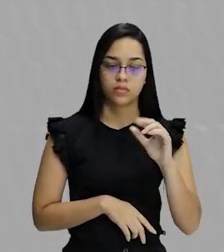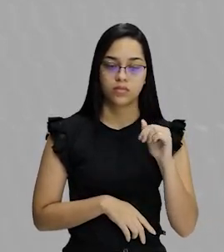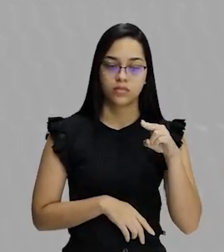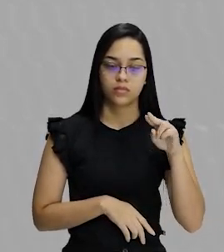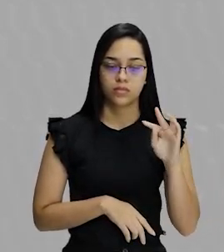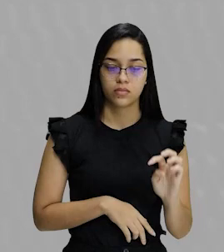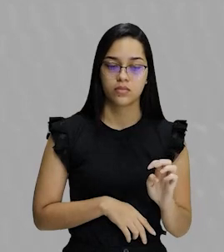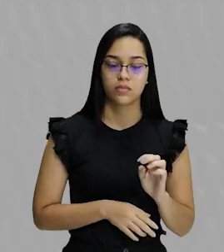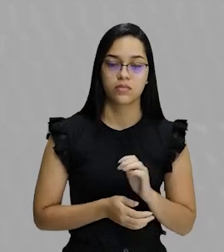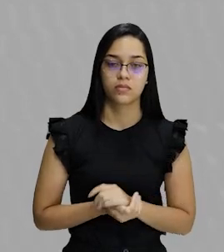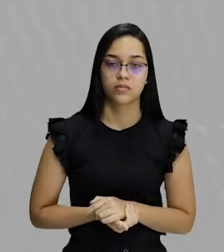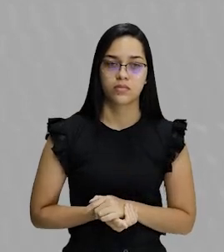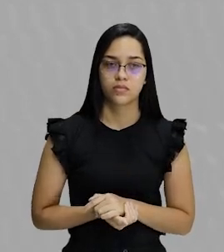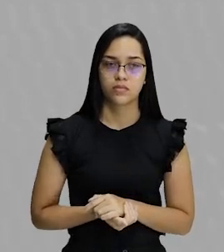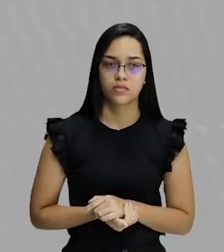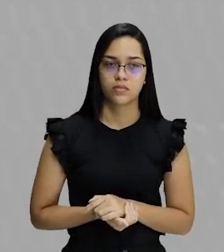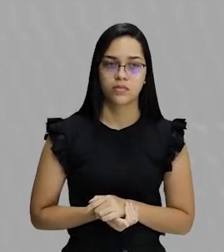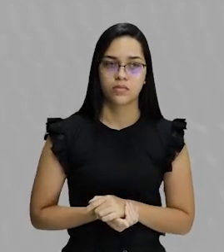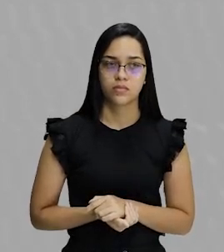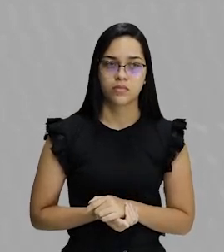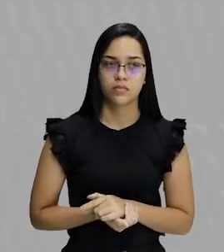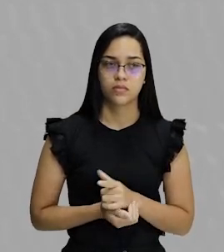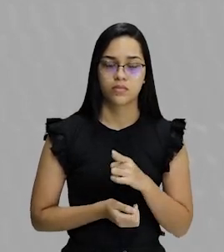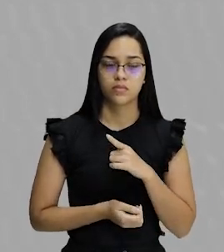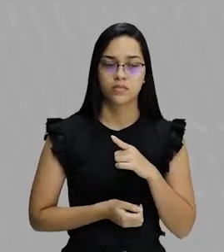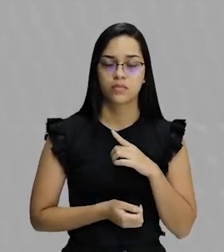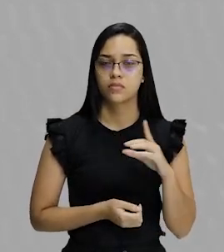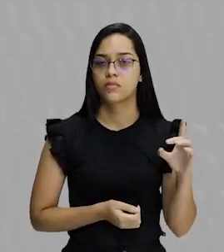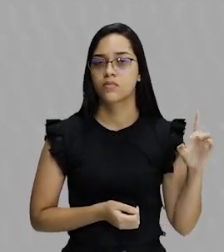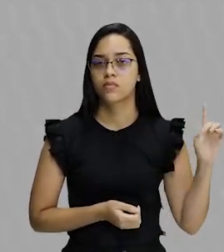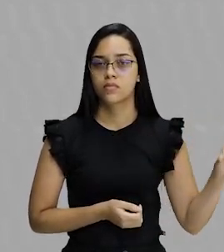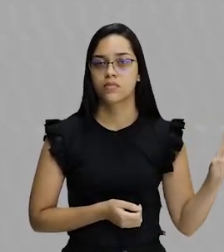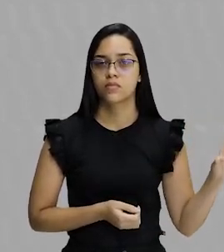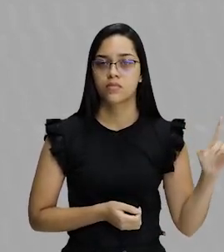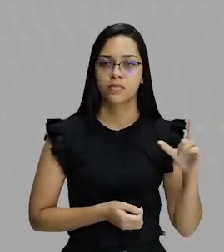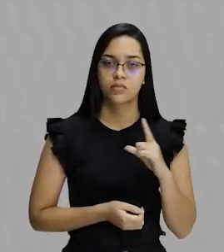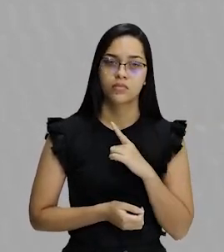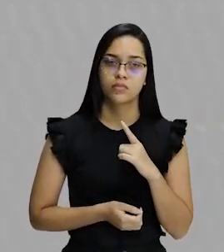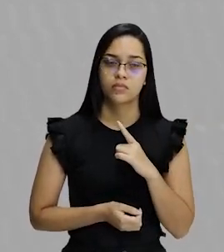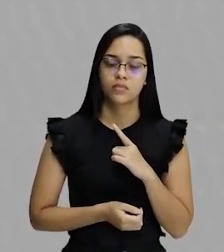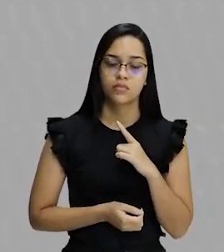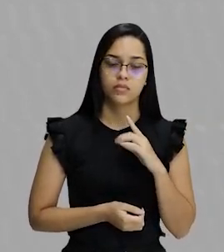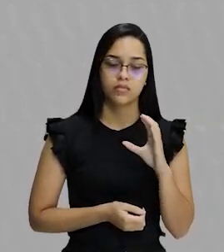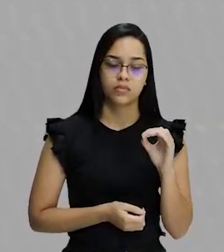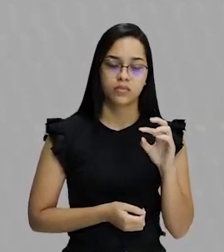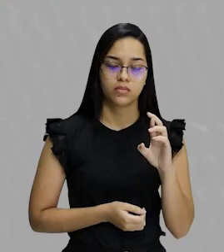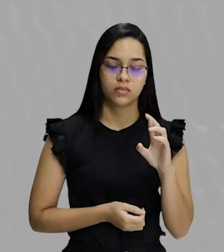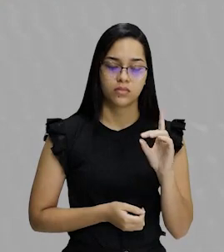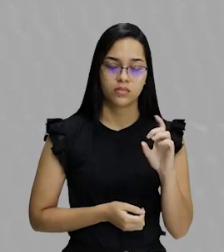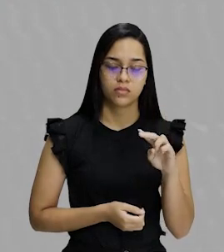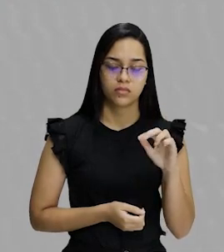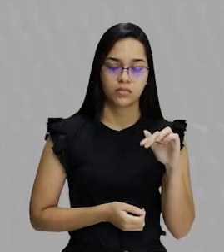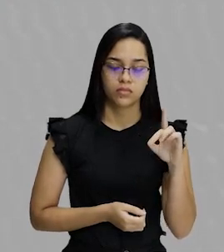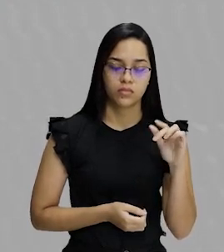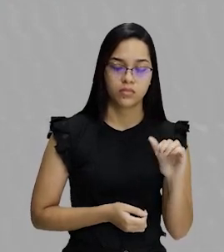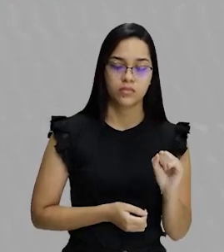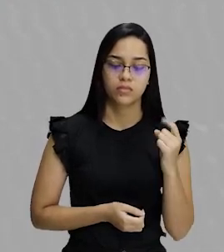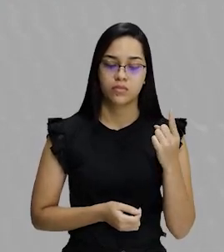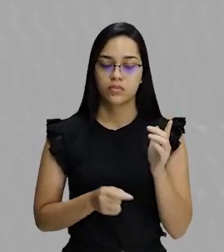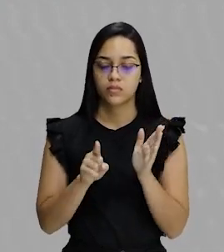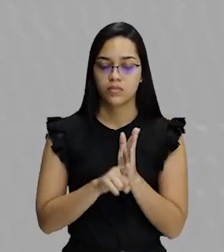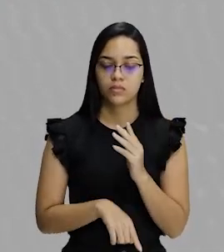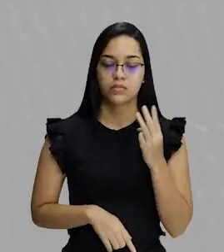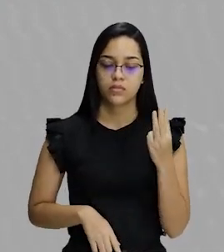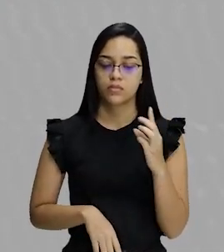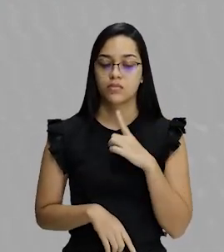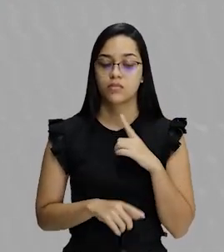cartesiano. Tá? E vamos ver aqui o ponto D, né? O ponto D tem coordenada 1 e menos 3. Então vamos